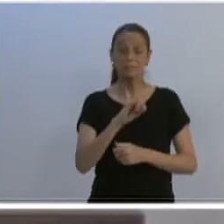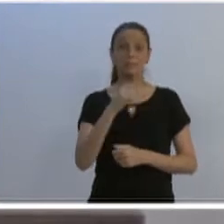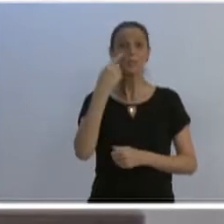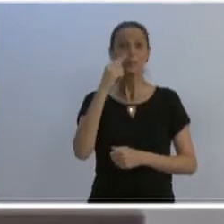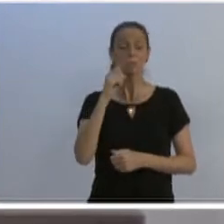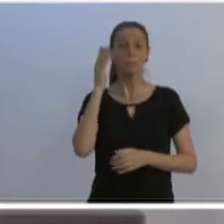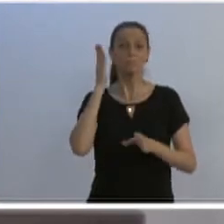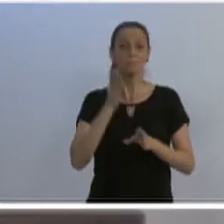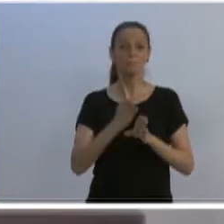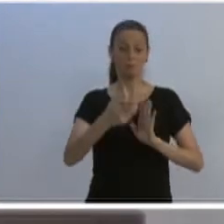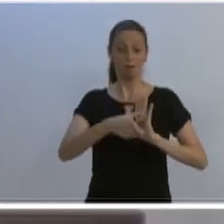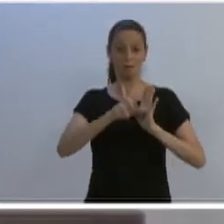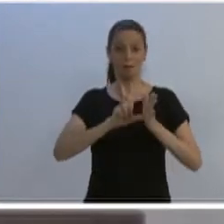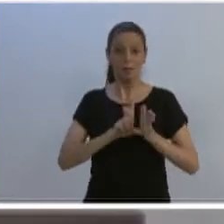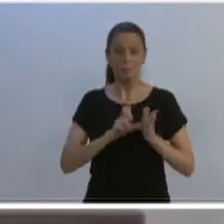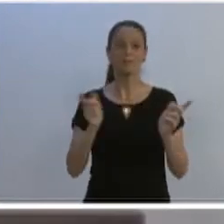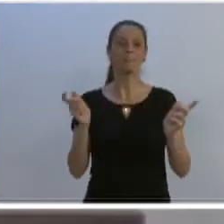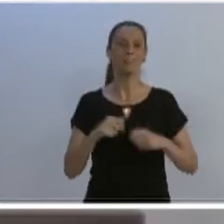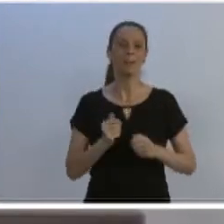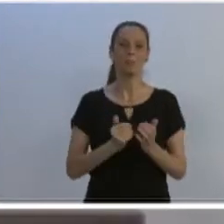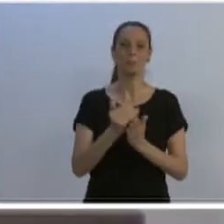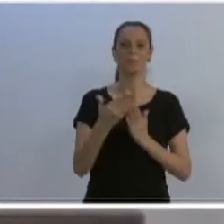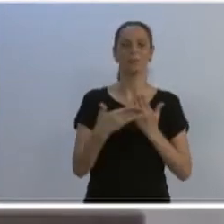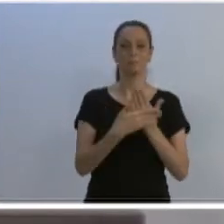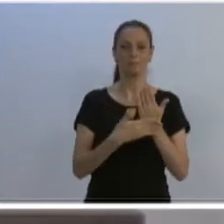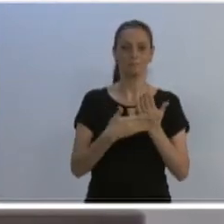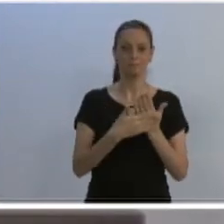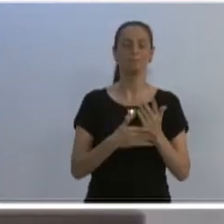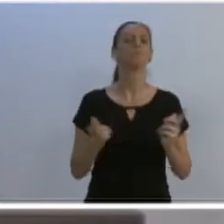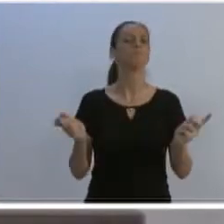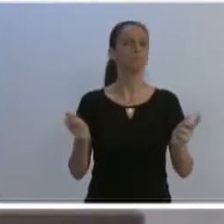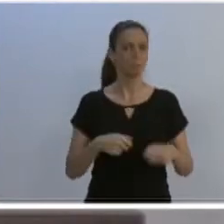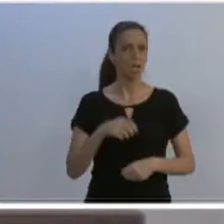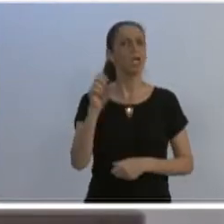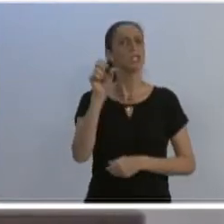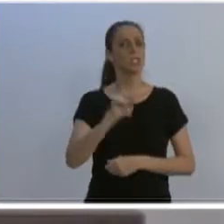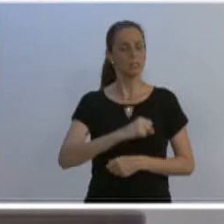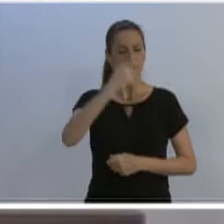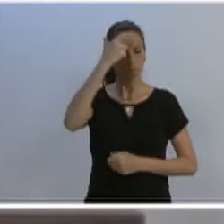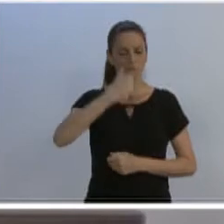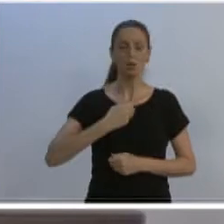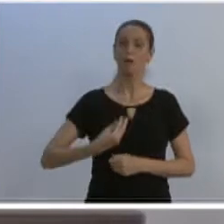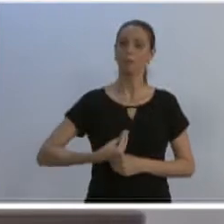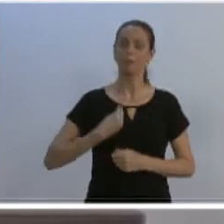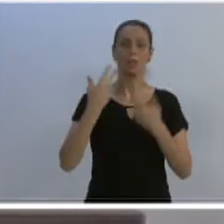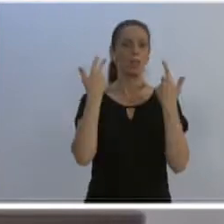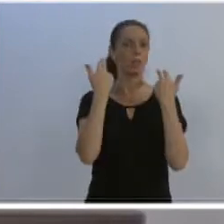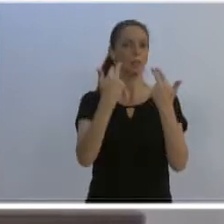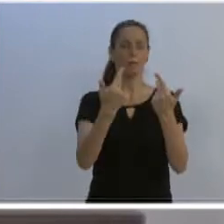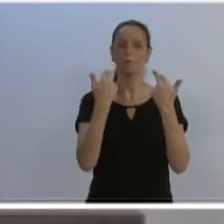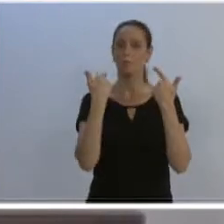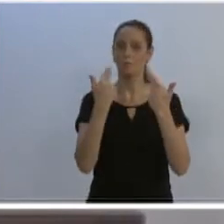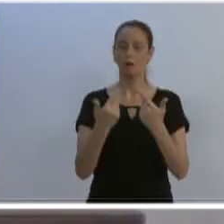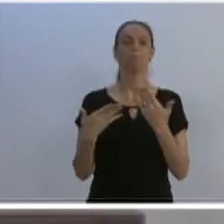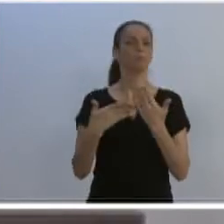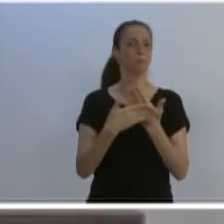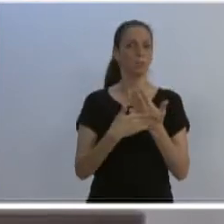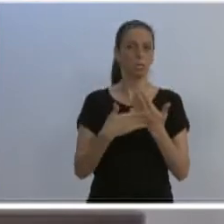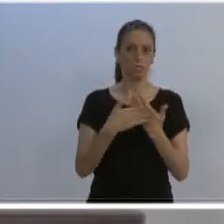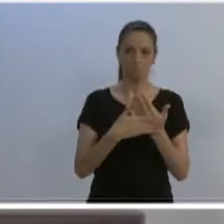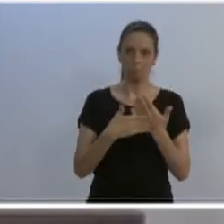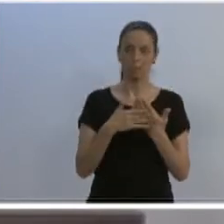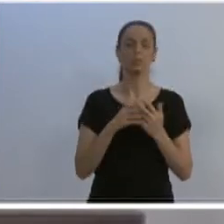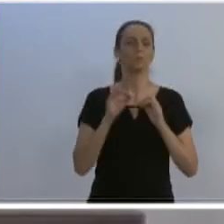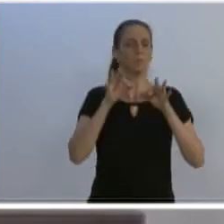o seu tratamento. E vale aqui lembrar que nós temos condições, sim, de levar uma vida absolutamente normal, o tratamento sendo feito de